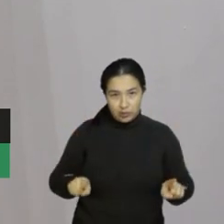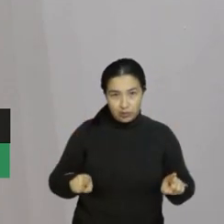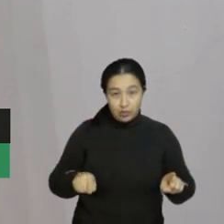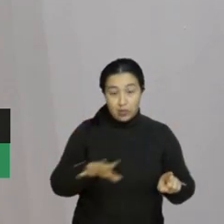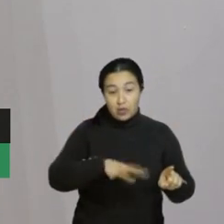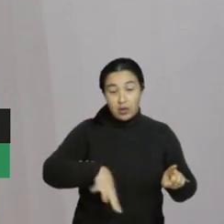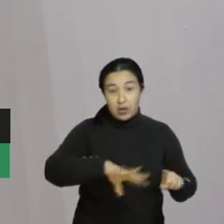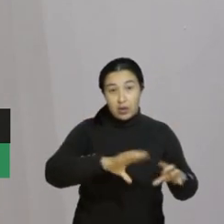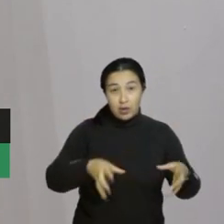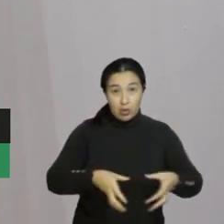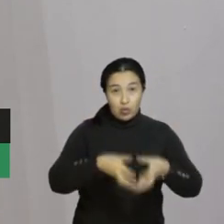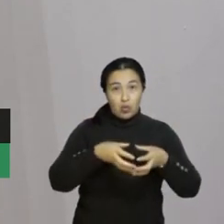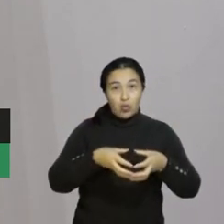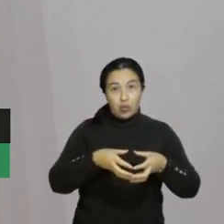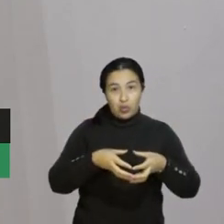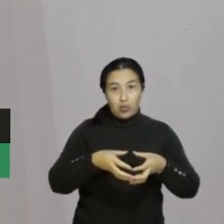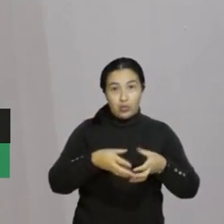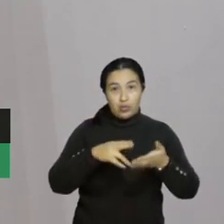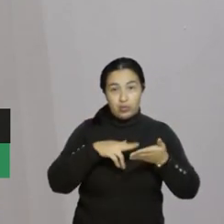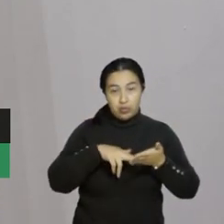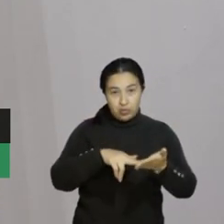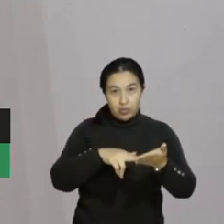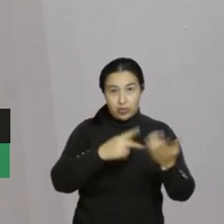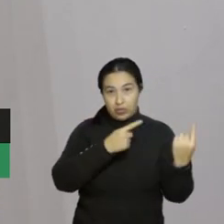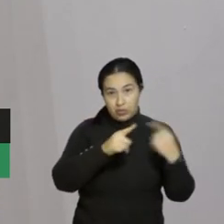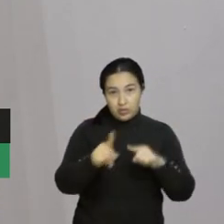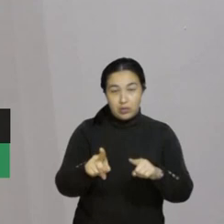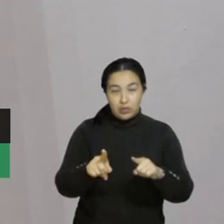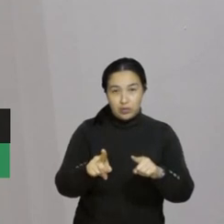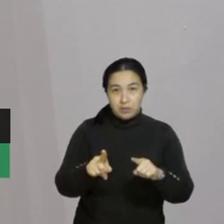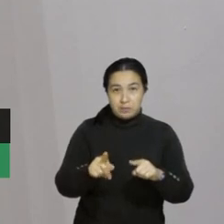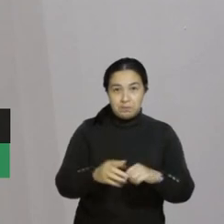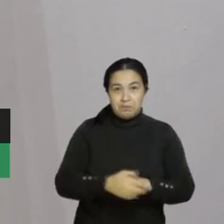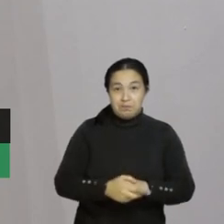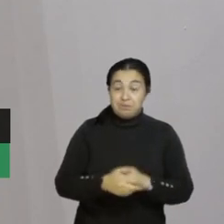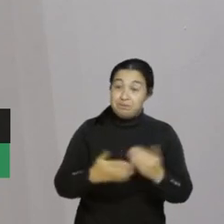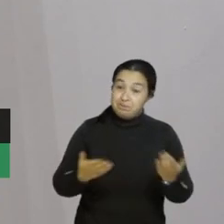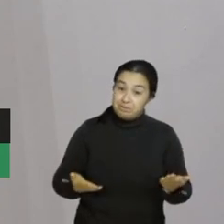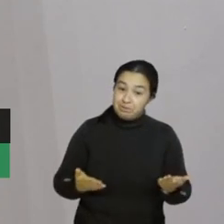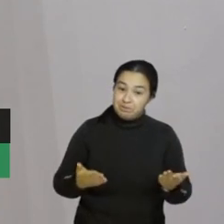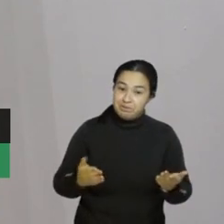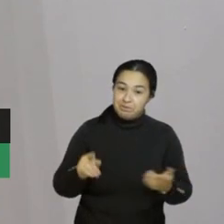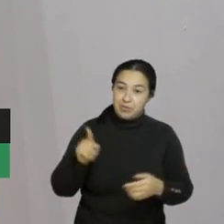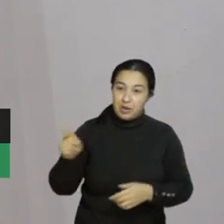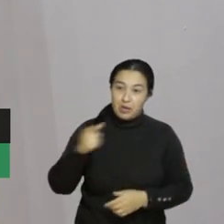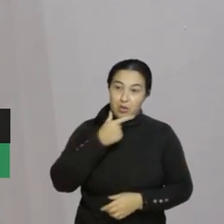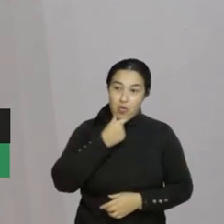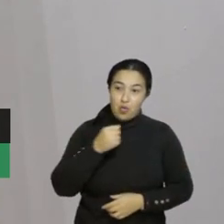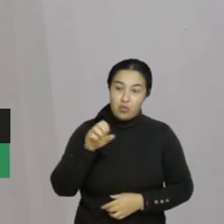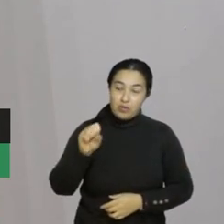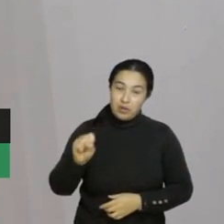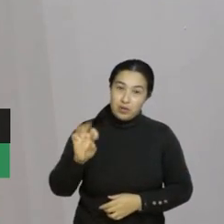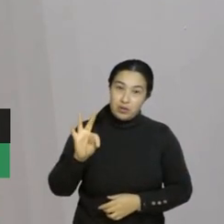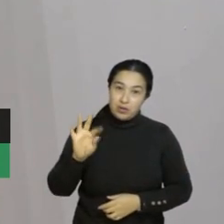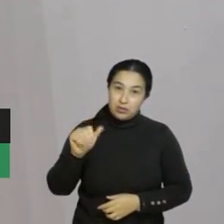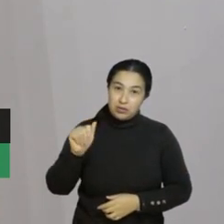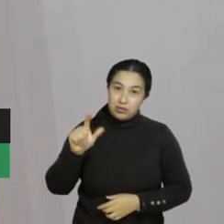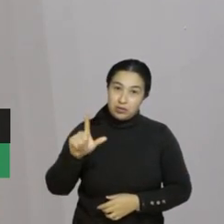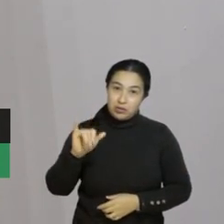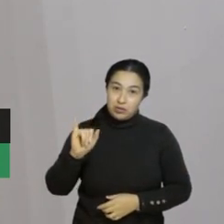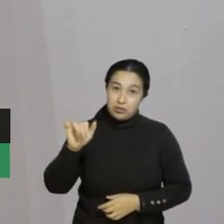nesse contexto da nota de repúdio. Bom, Stalin deve estar bem orgulhoso do seu Green